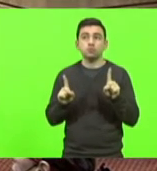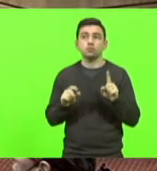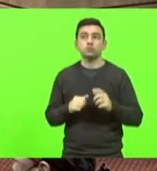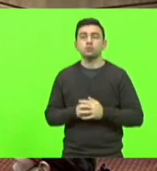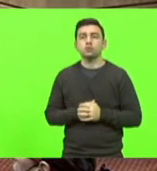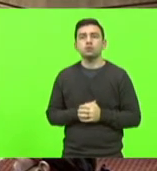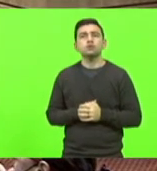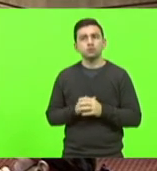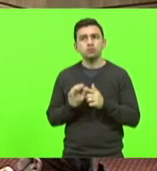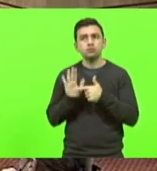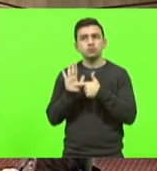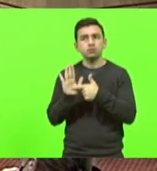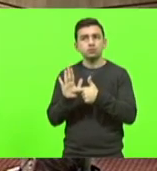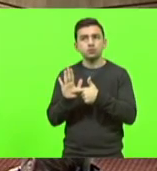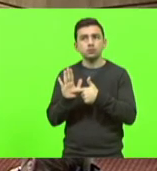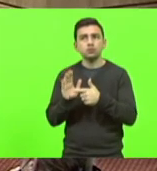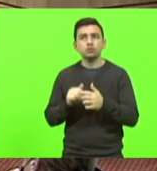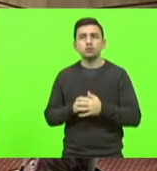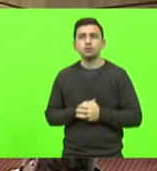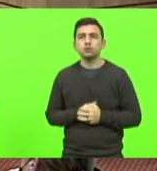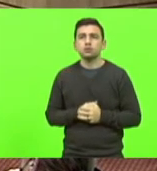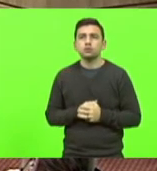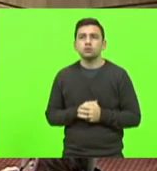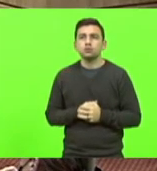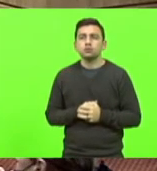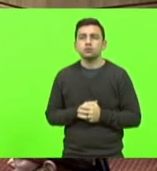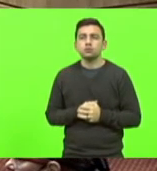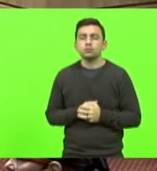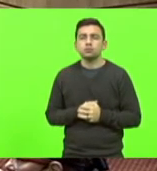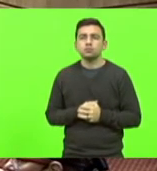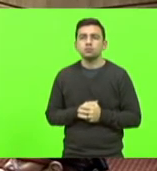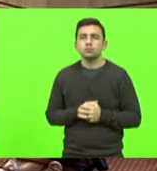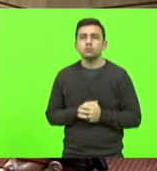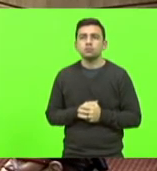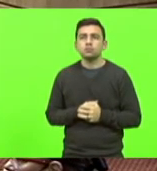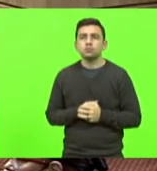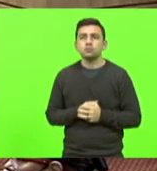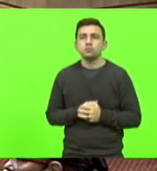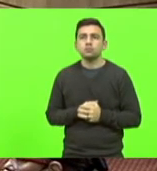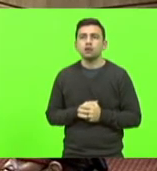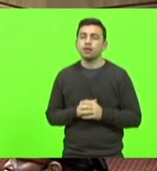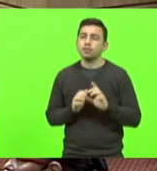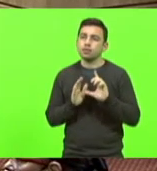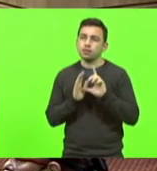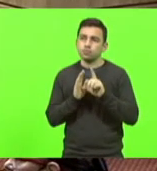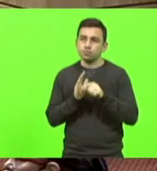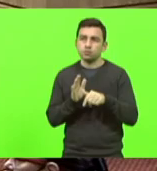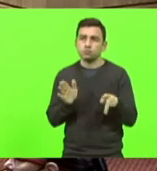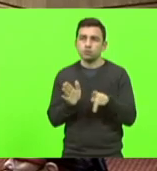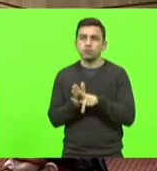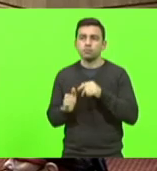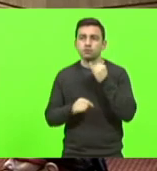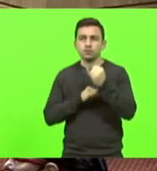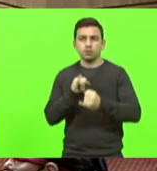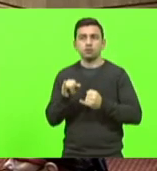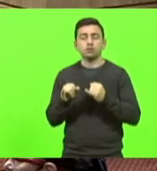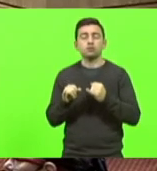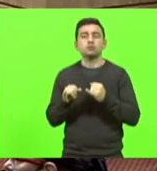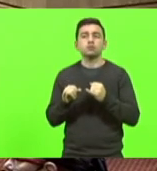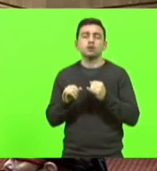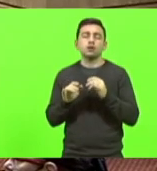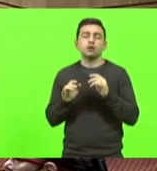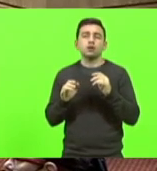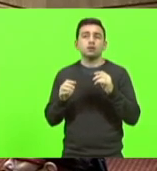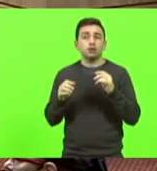apareceu na tela só que daí nós isso aí é depois que virou online e não é isso aí o